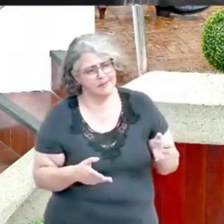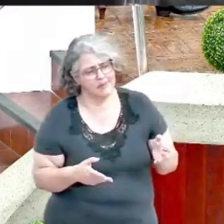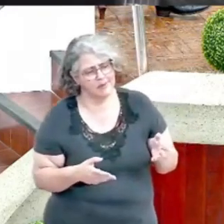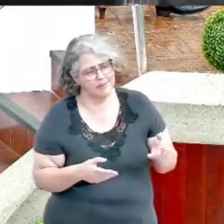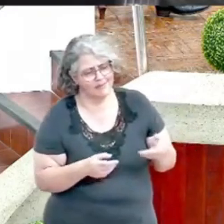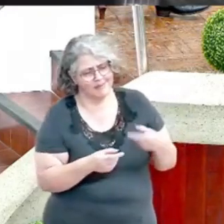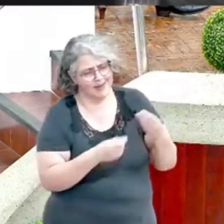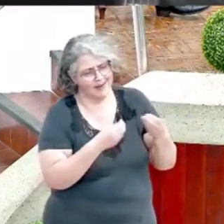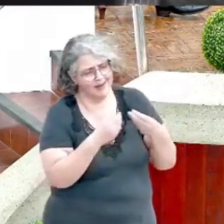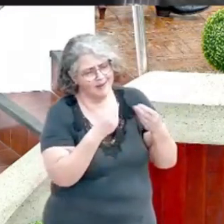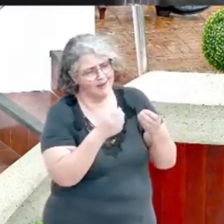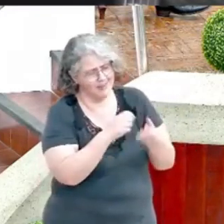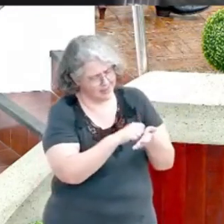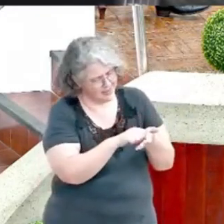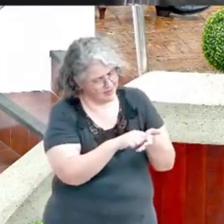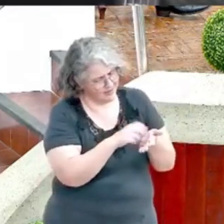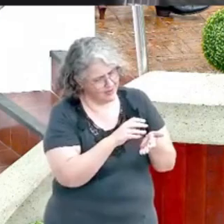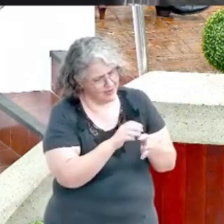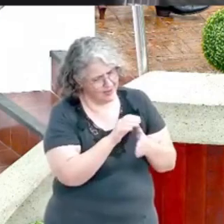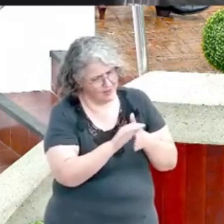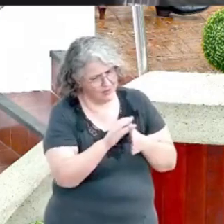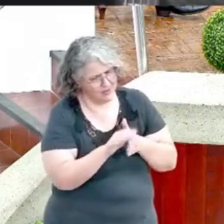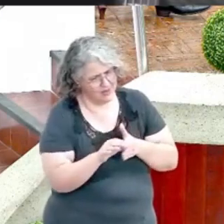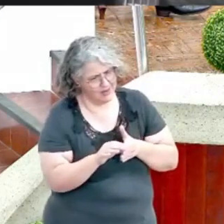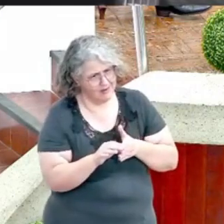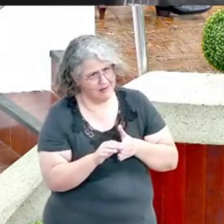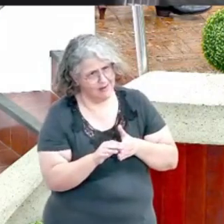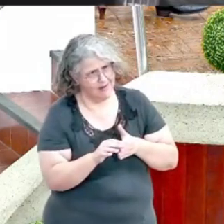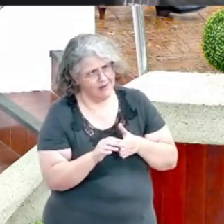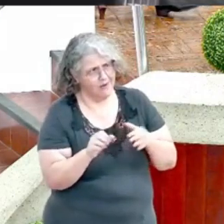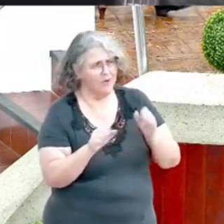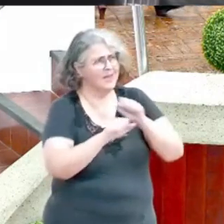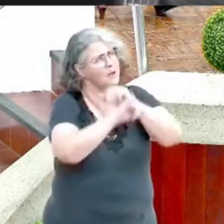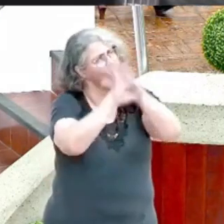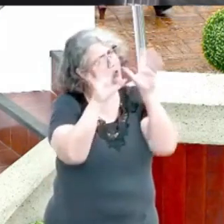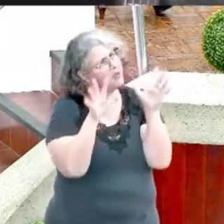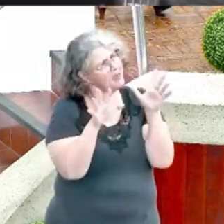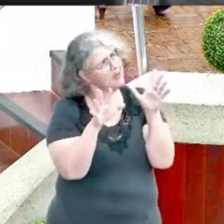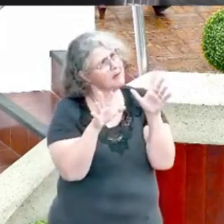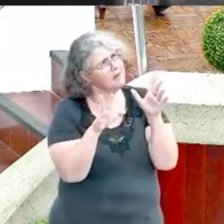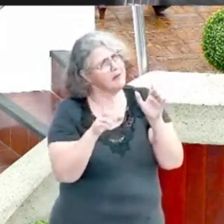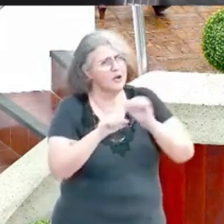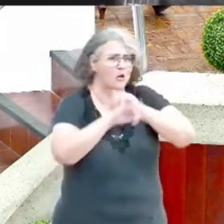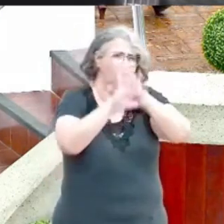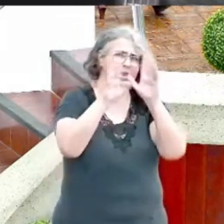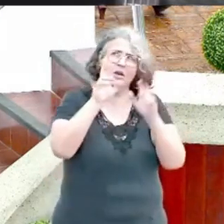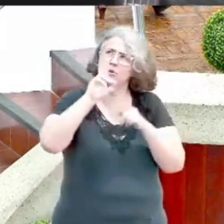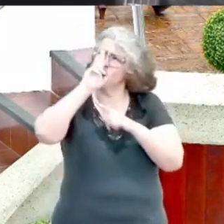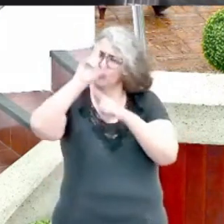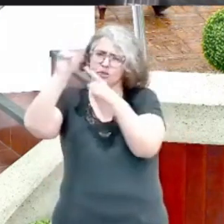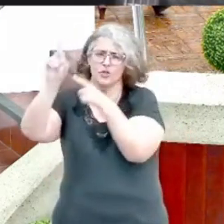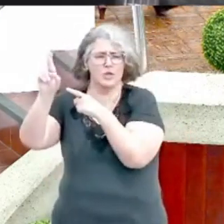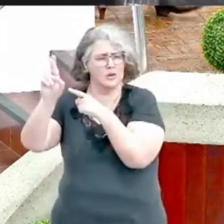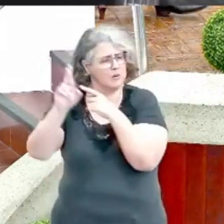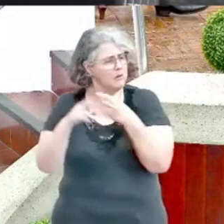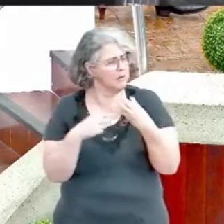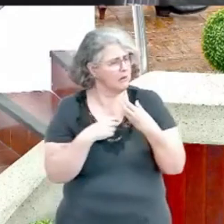aquele que se gloria, glorie-se no Senhor? No Senhor, Paulo. Paulo, foi você que escreveu,